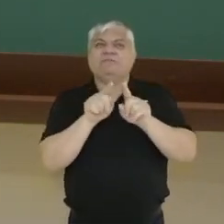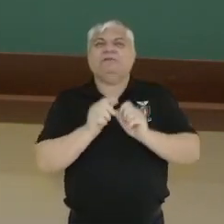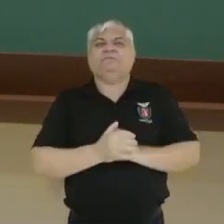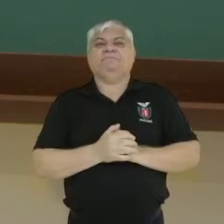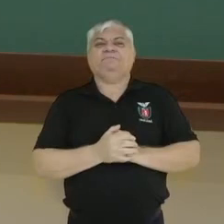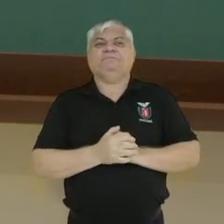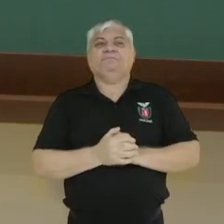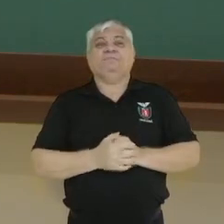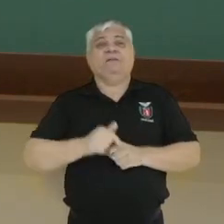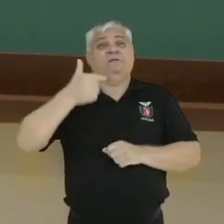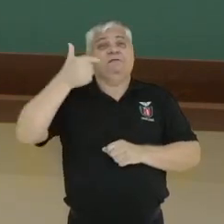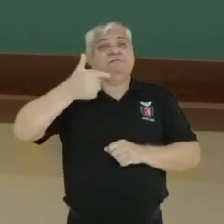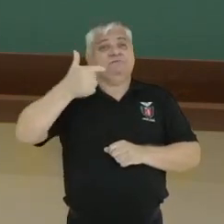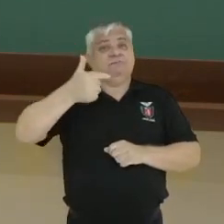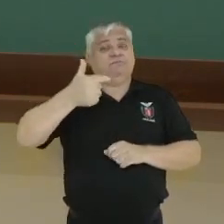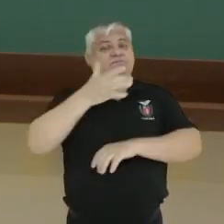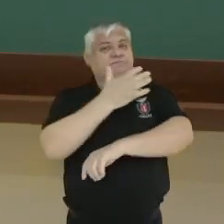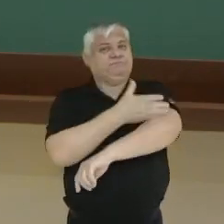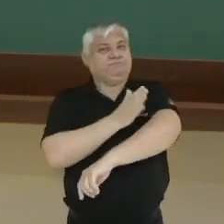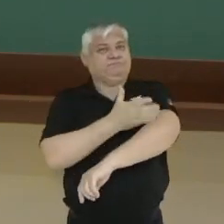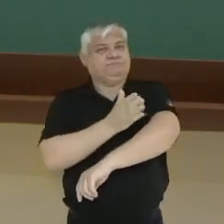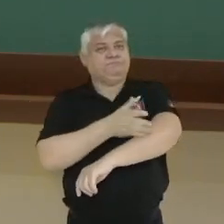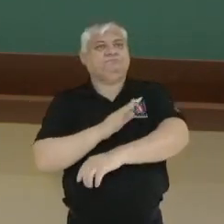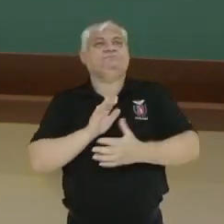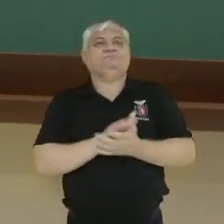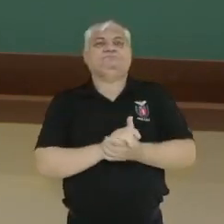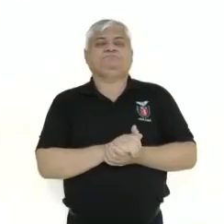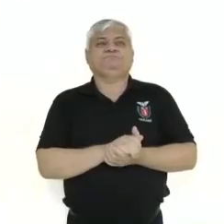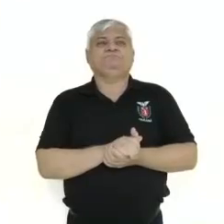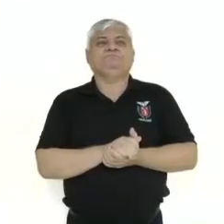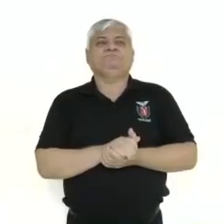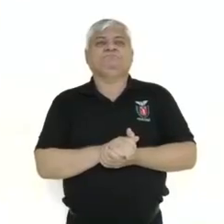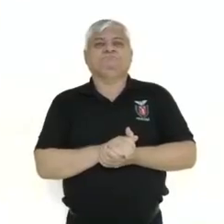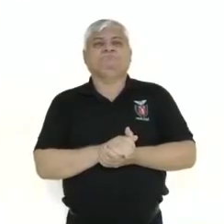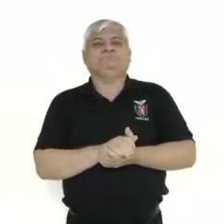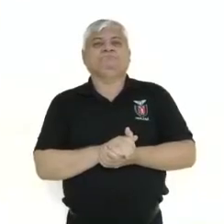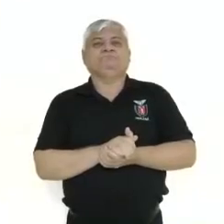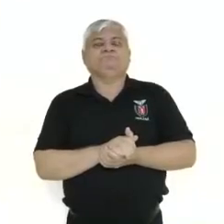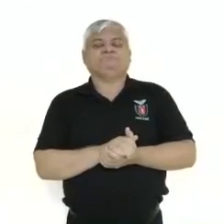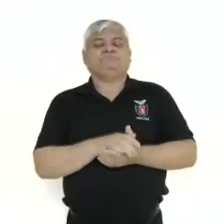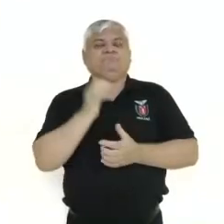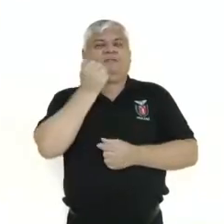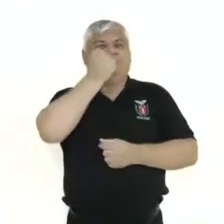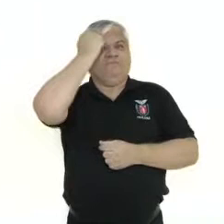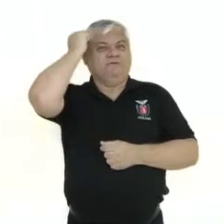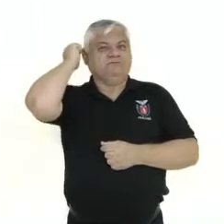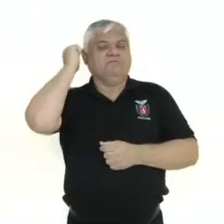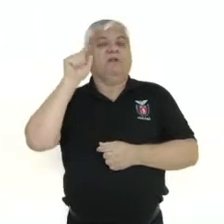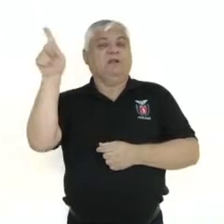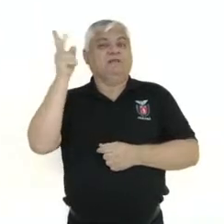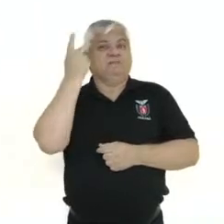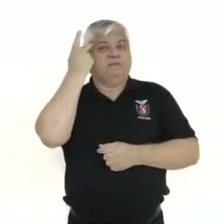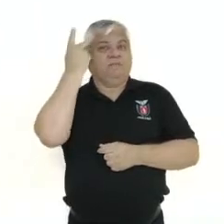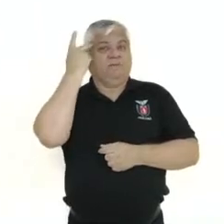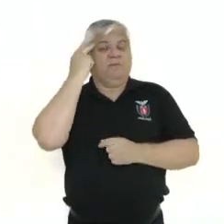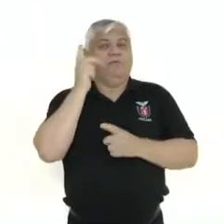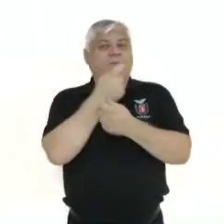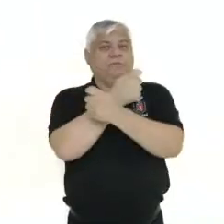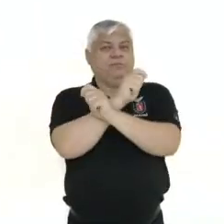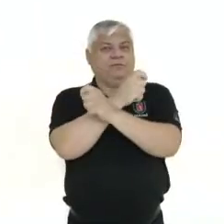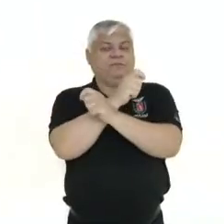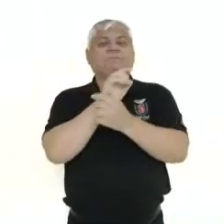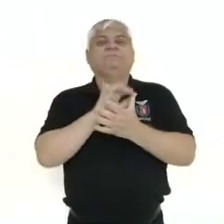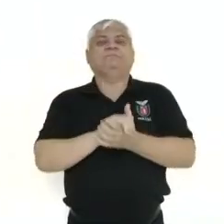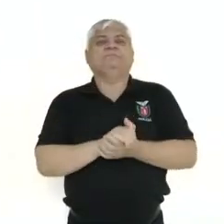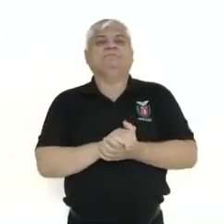frente. Agora vamos para o segundo exercício de prática de hoje. É um exercício que caiu no vestibular de São Paulo, na PUC, e diz o seguinte,